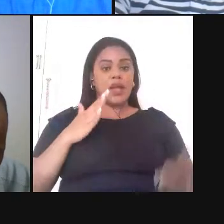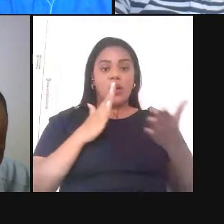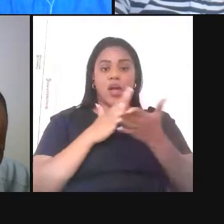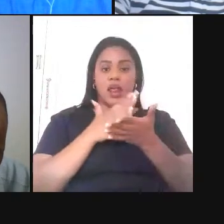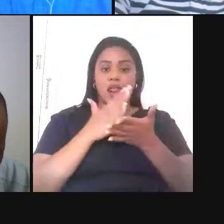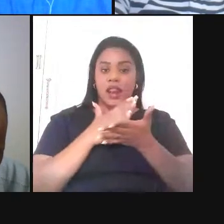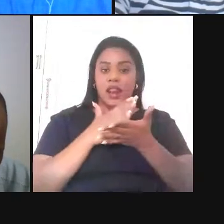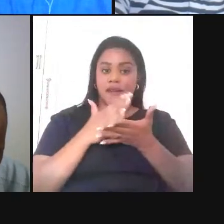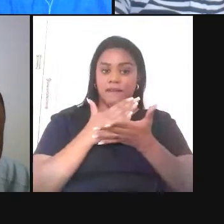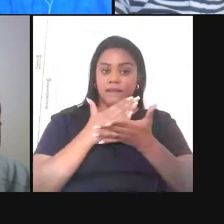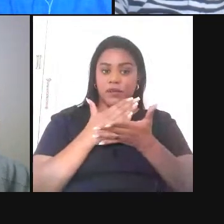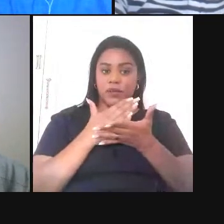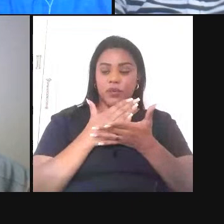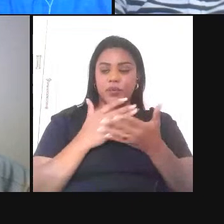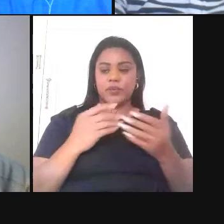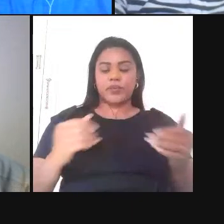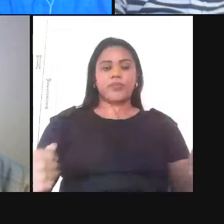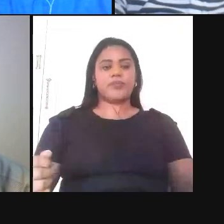desencantados.